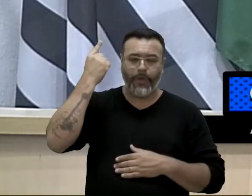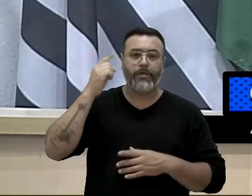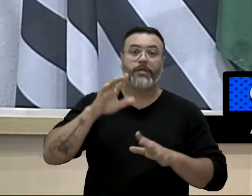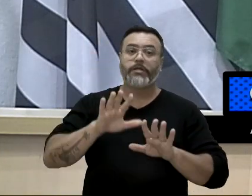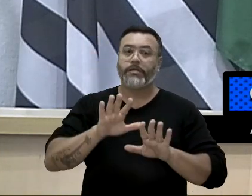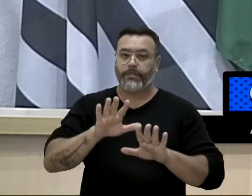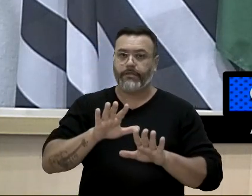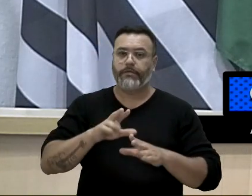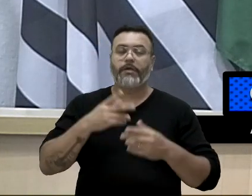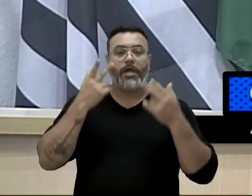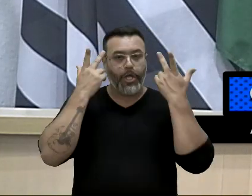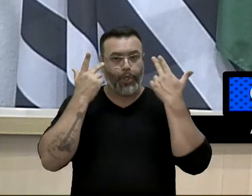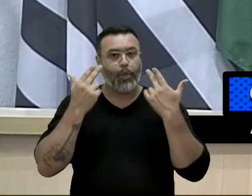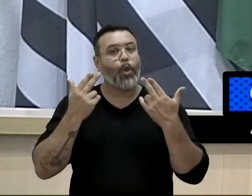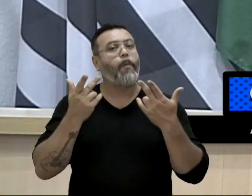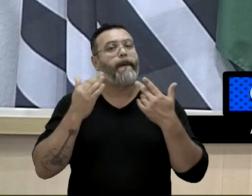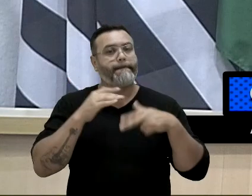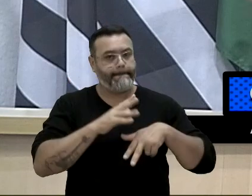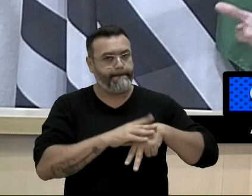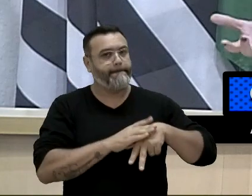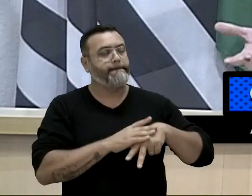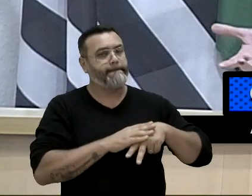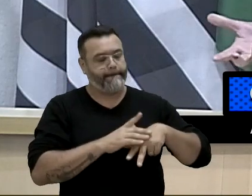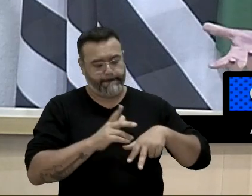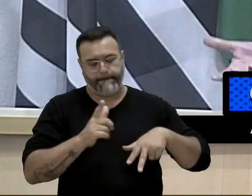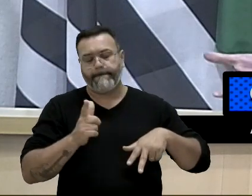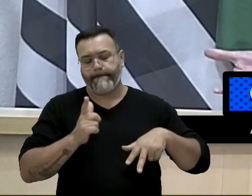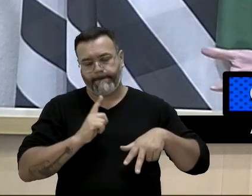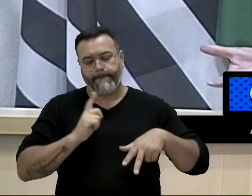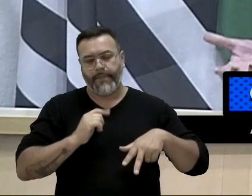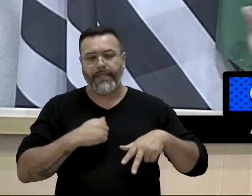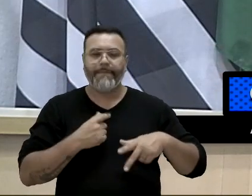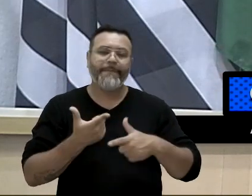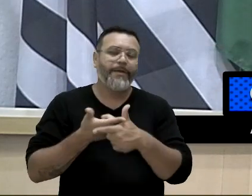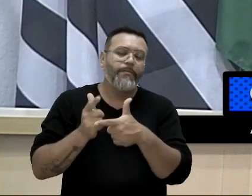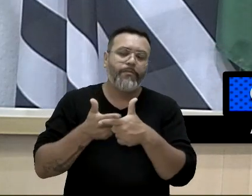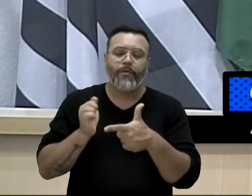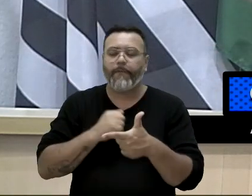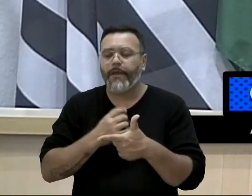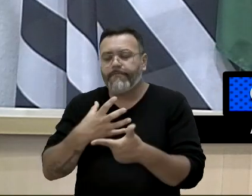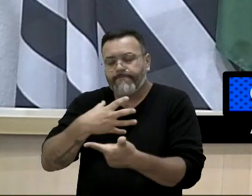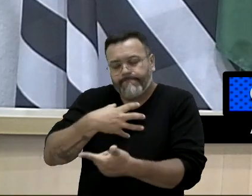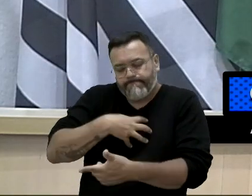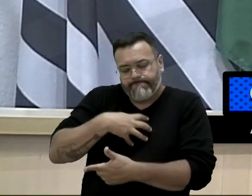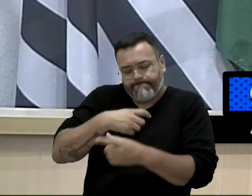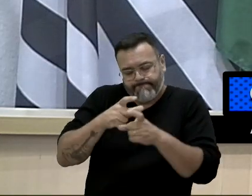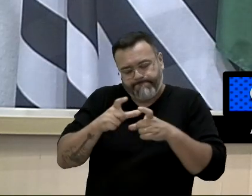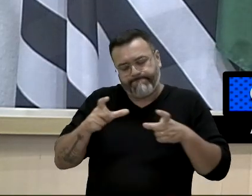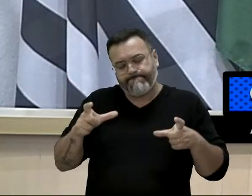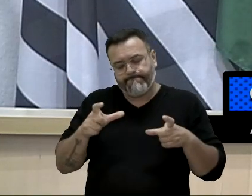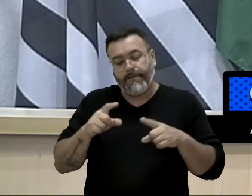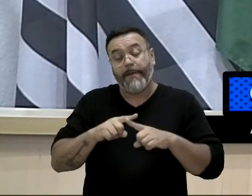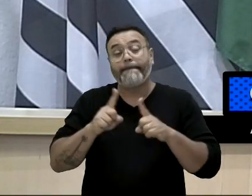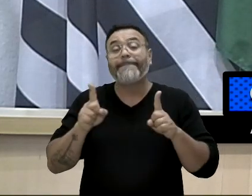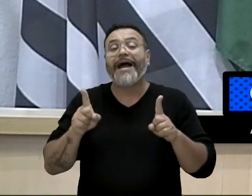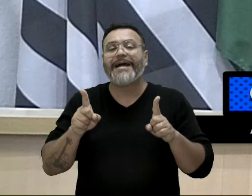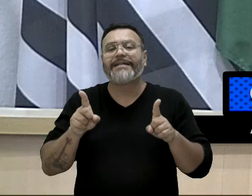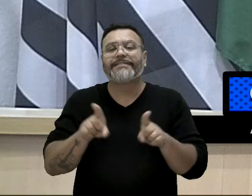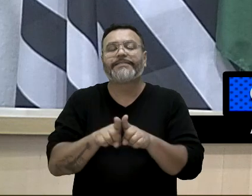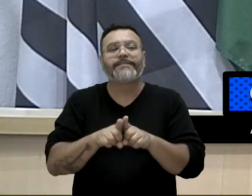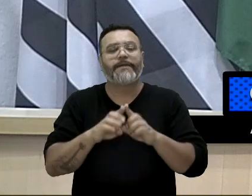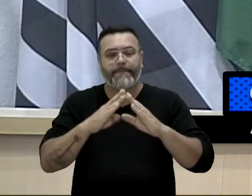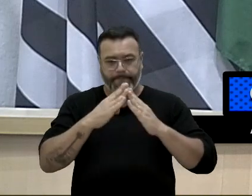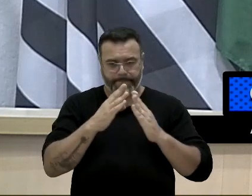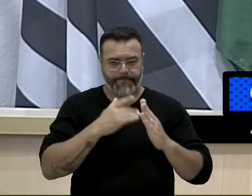pacientes têm umas demandas emocionais maiores. Mas também, nos postinhos, a gente tem